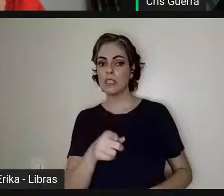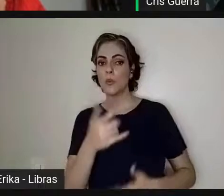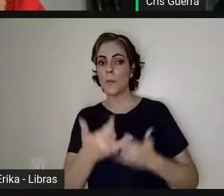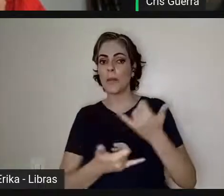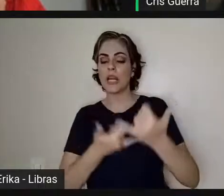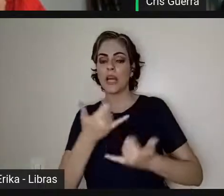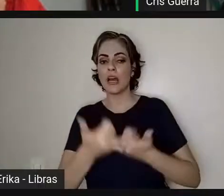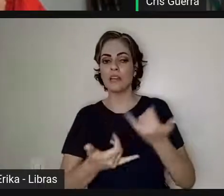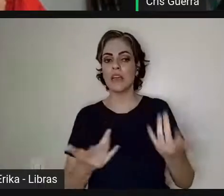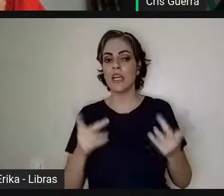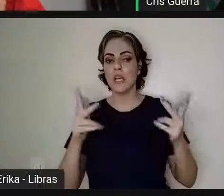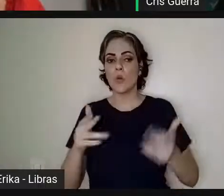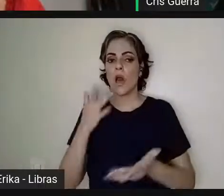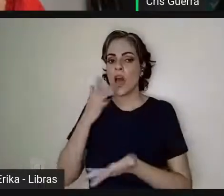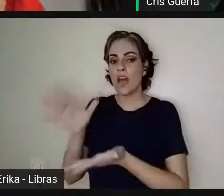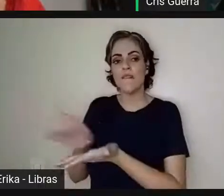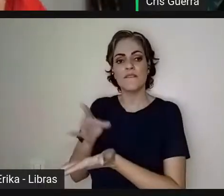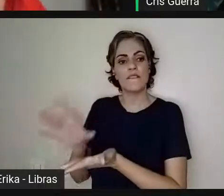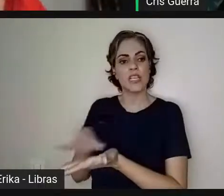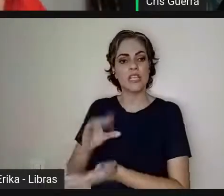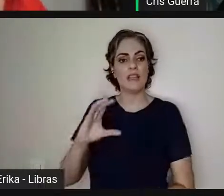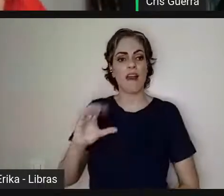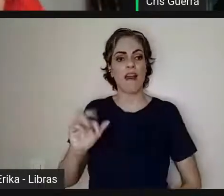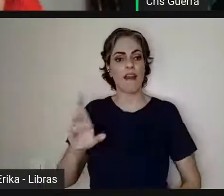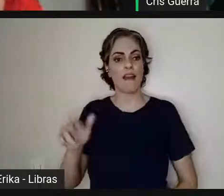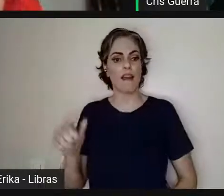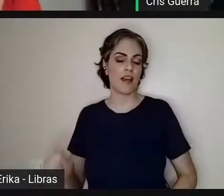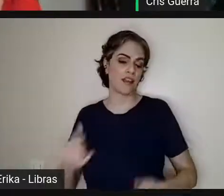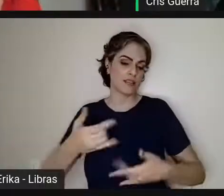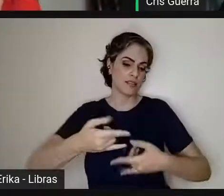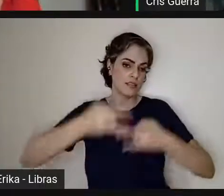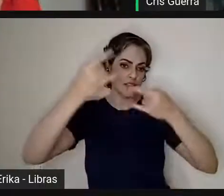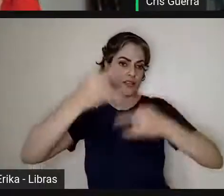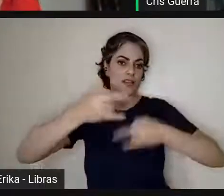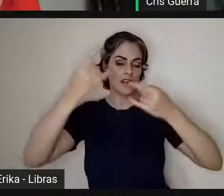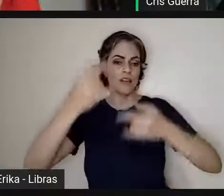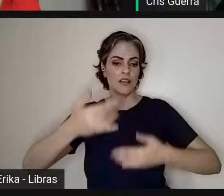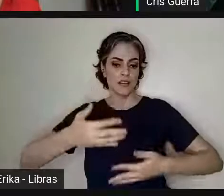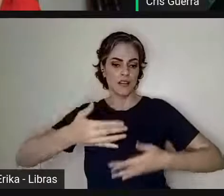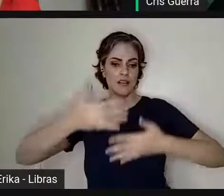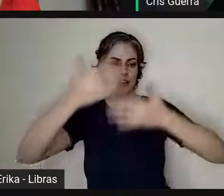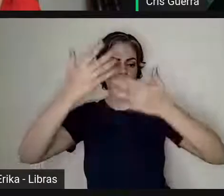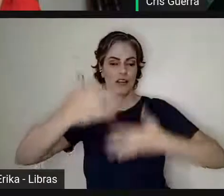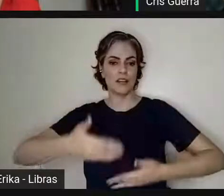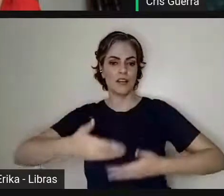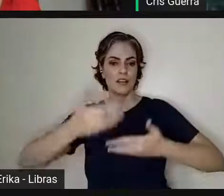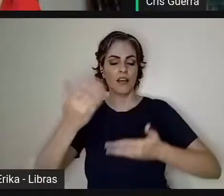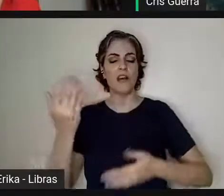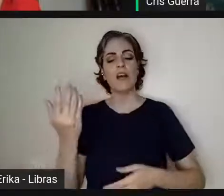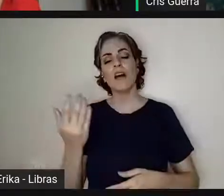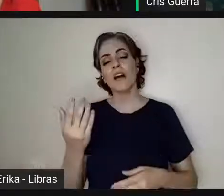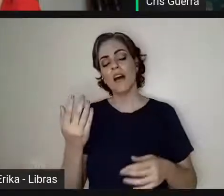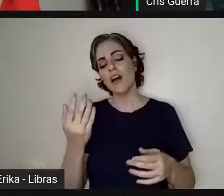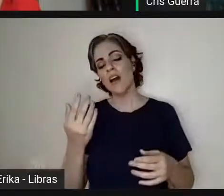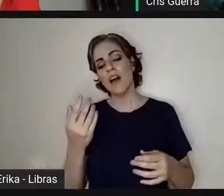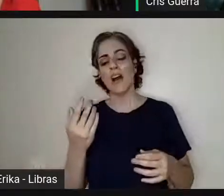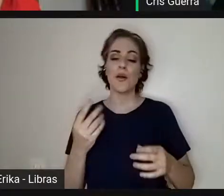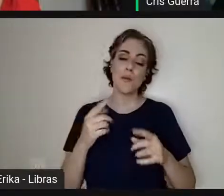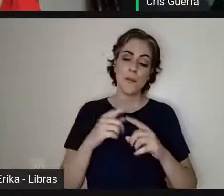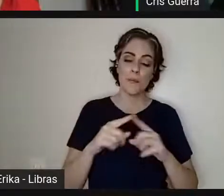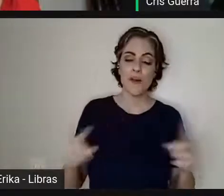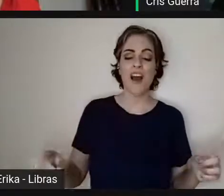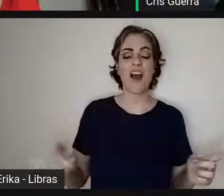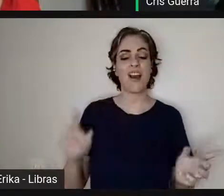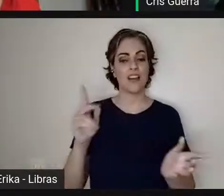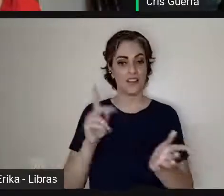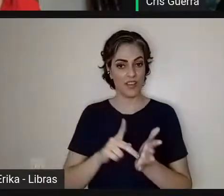revista Caras em formato dinâmico, né? Tá todo mundo ali feliz e tal. Mas eu acho que é interessante porque tem